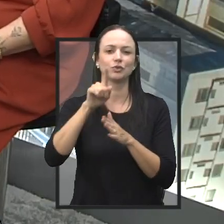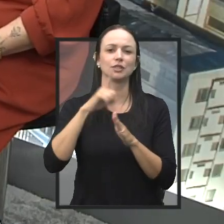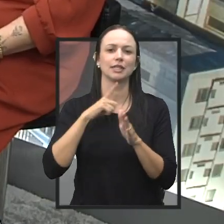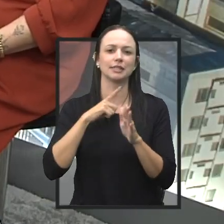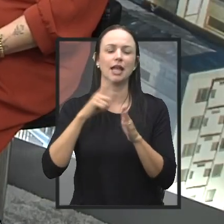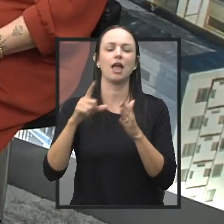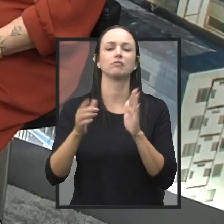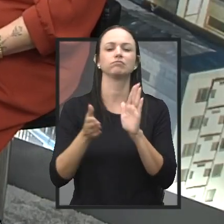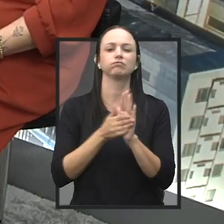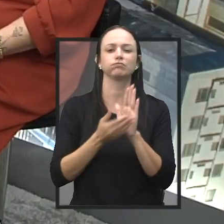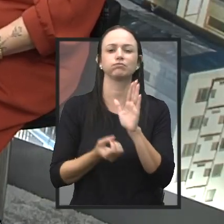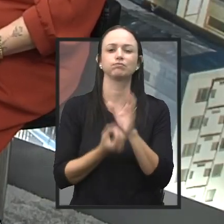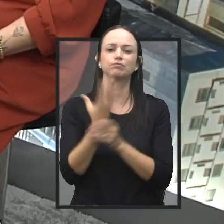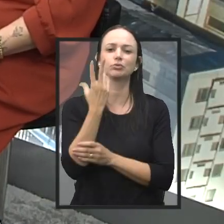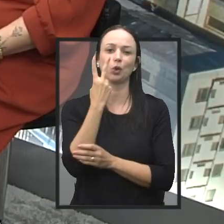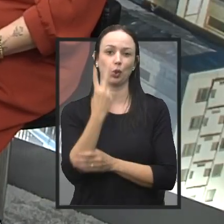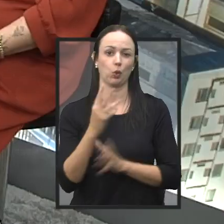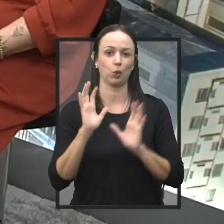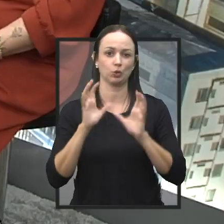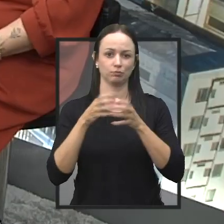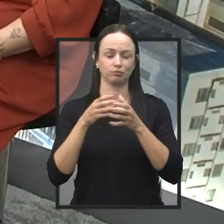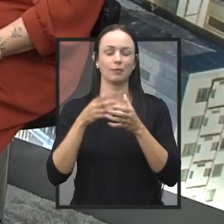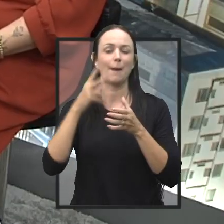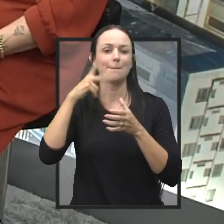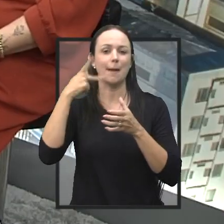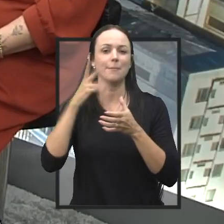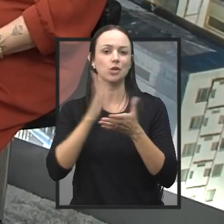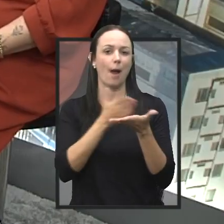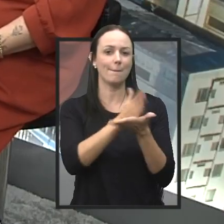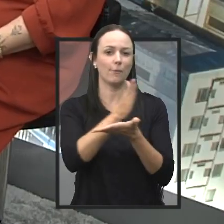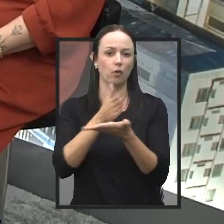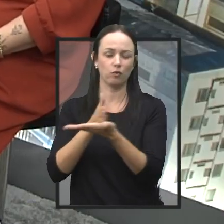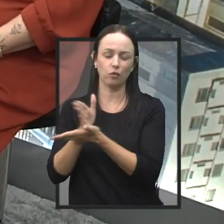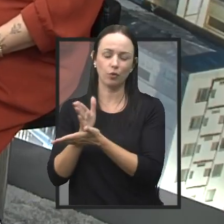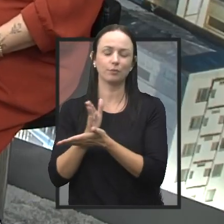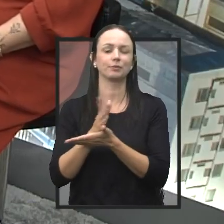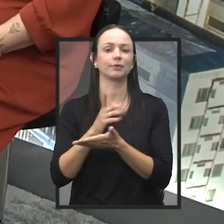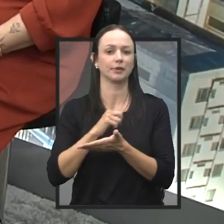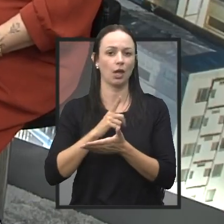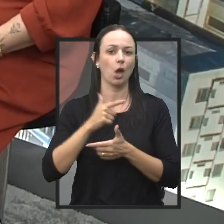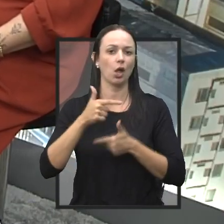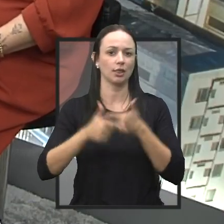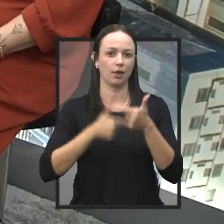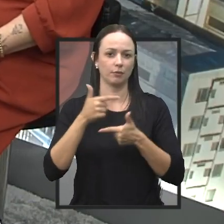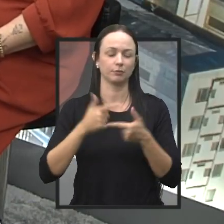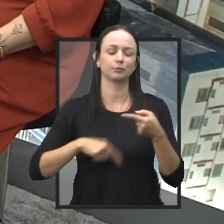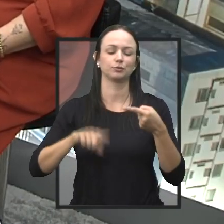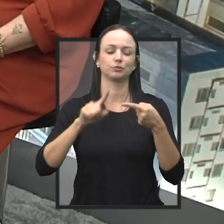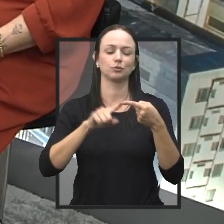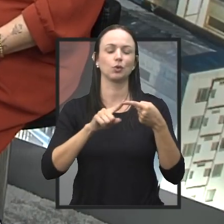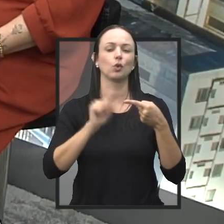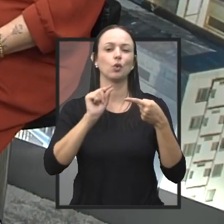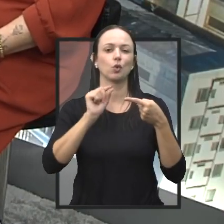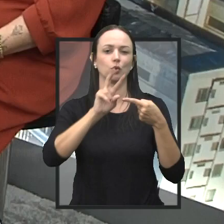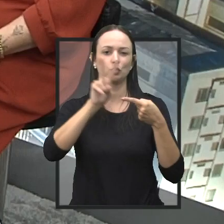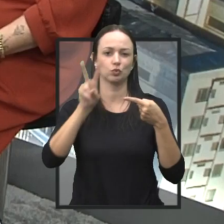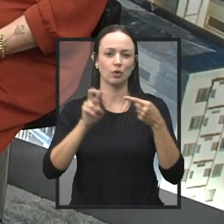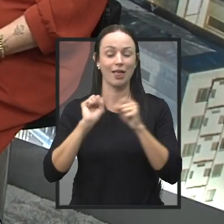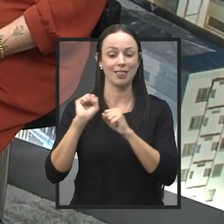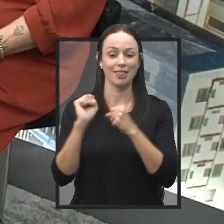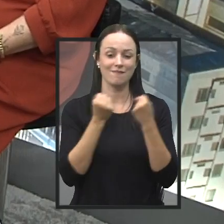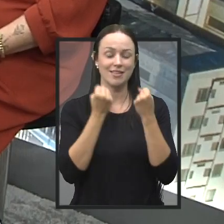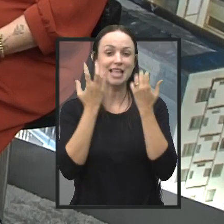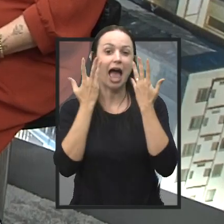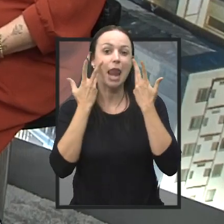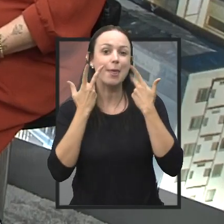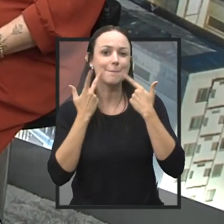2 frentes parlamentares que já foram aprovadas e que estão trabalhando. Uma delas é sobre a defesa da causa